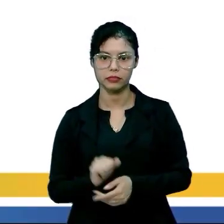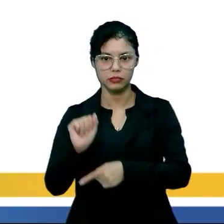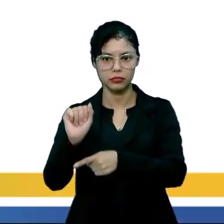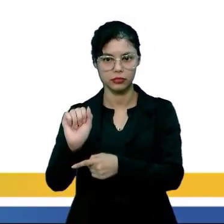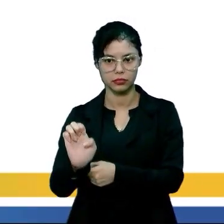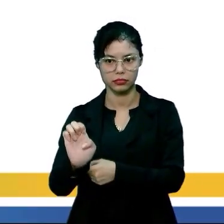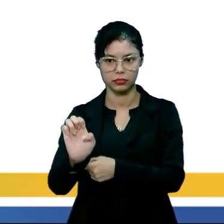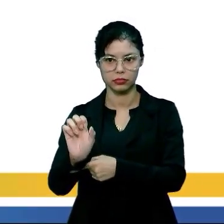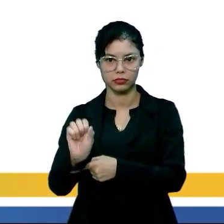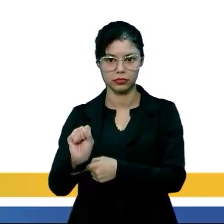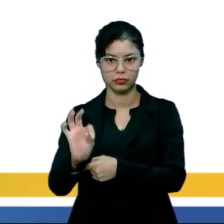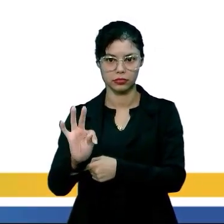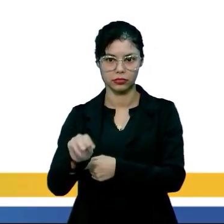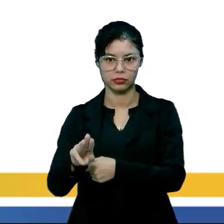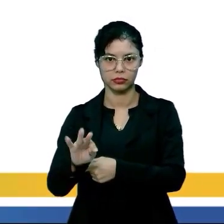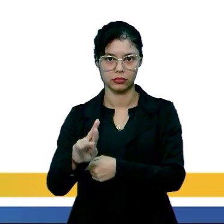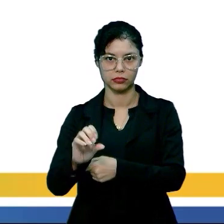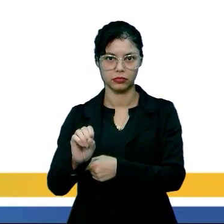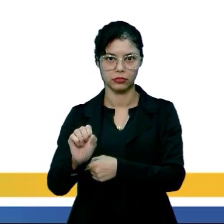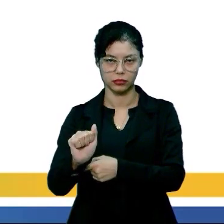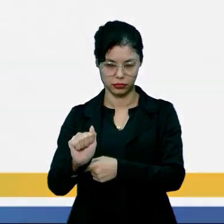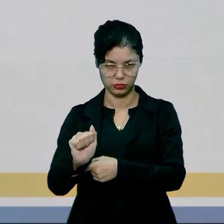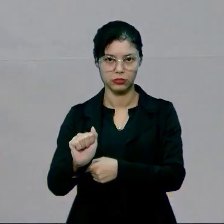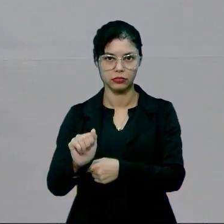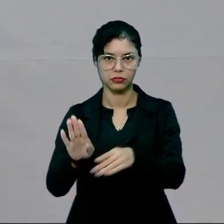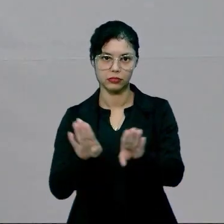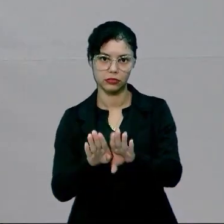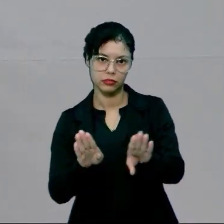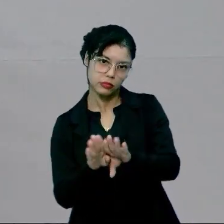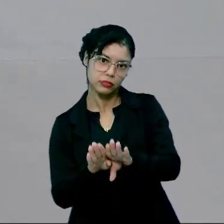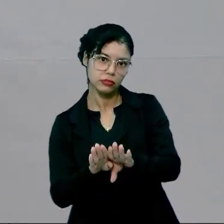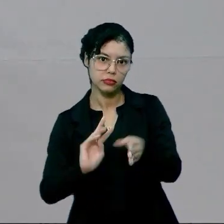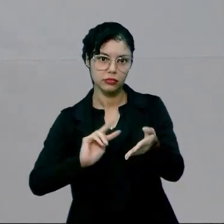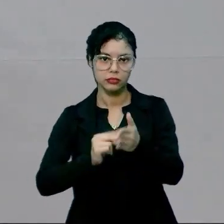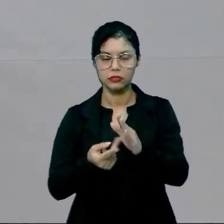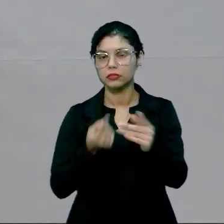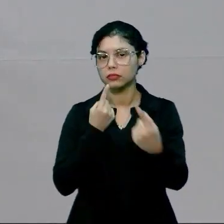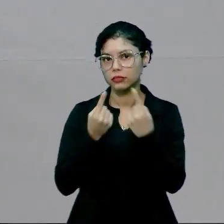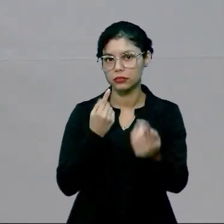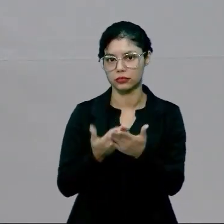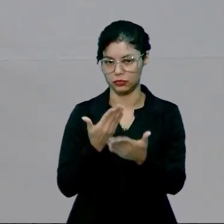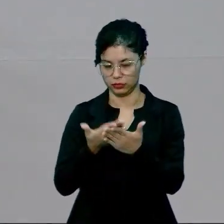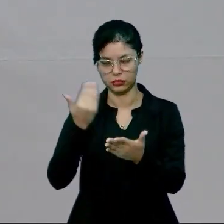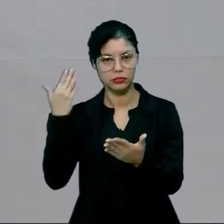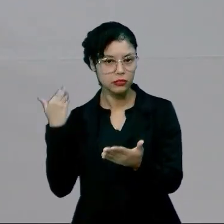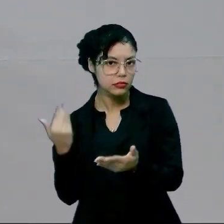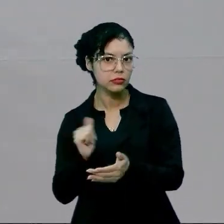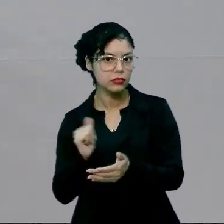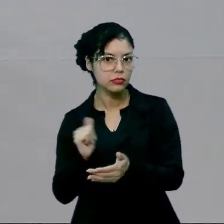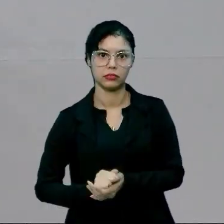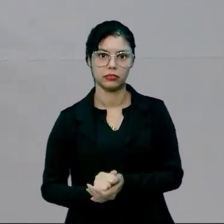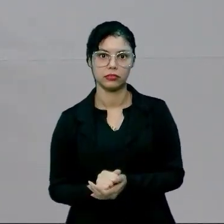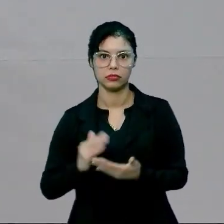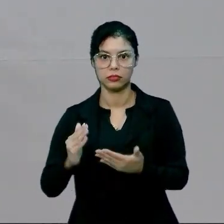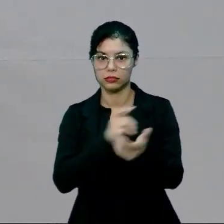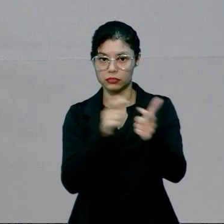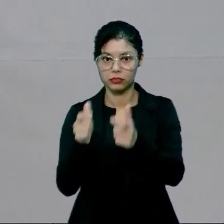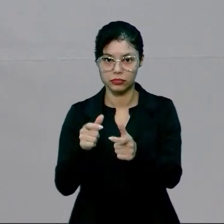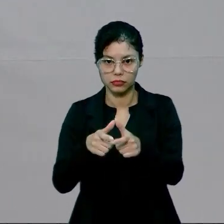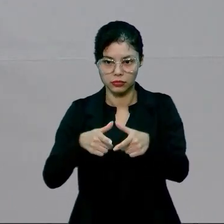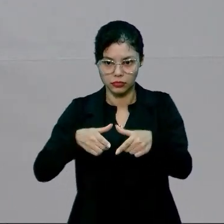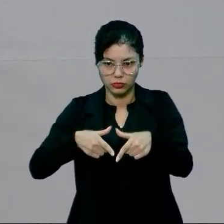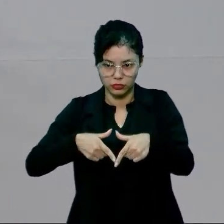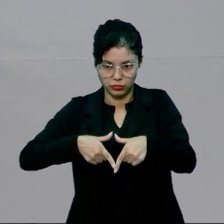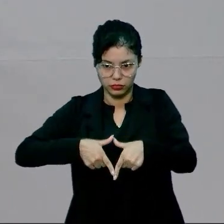tem. Eles possuem estômatos também. Isso aí foi discutido na aula passada. O estômatos é onde é uma